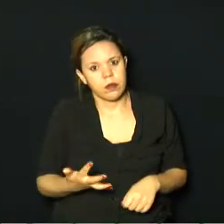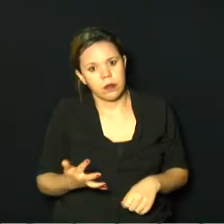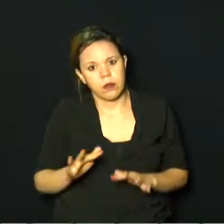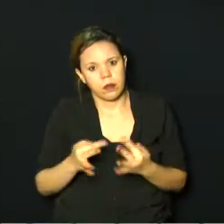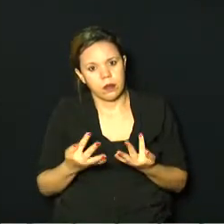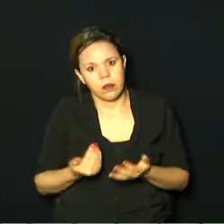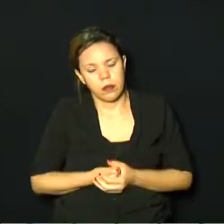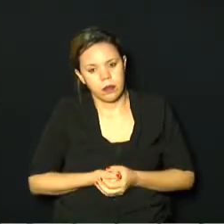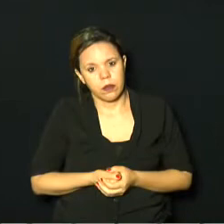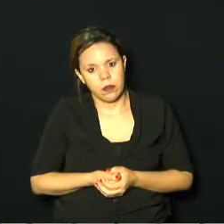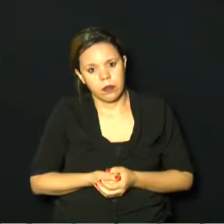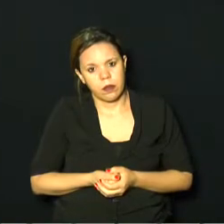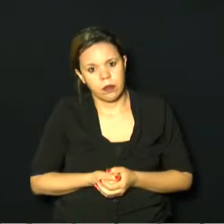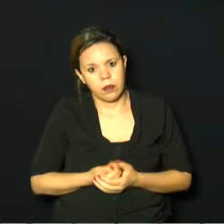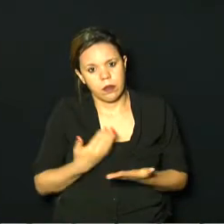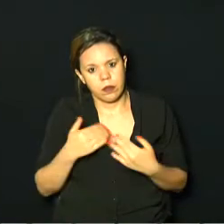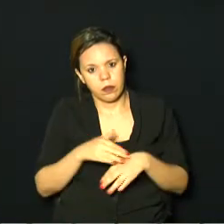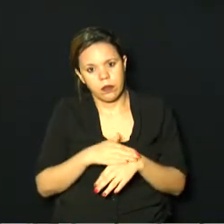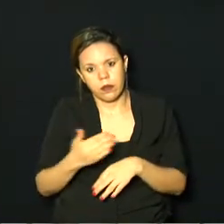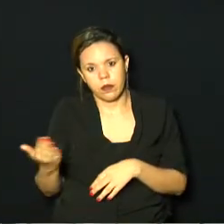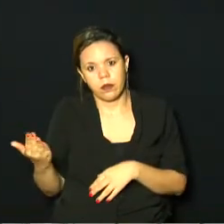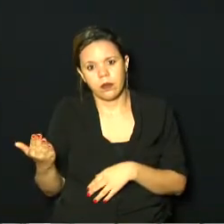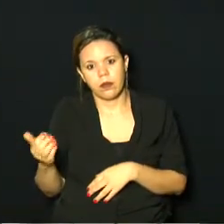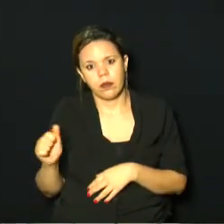família. Com você, Alexandre.